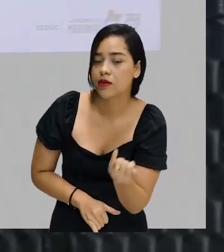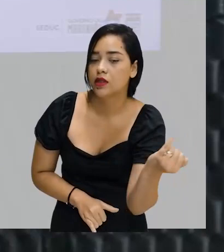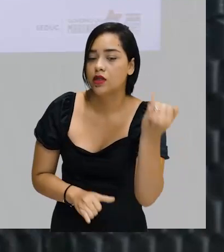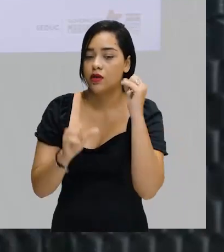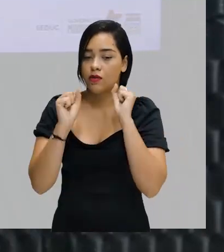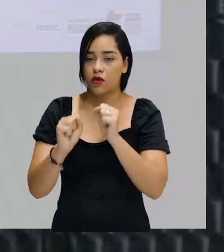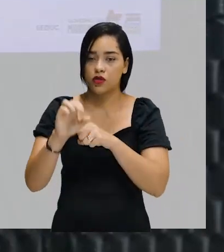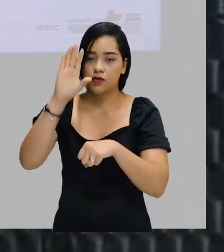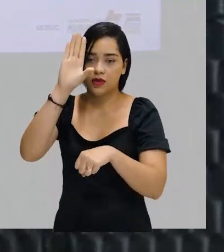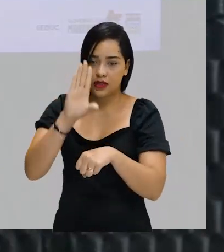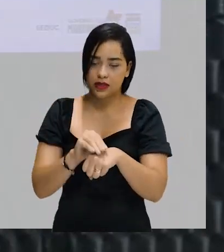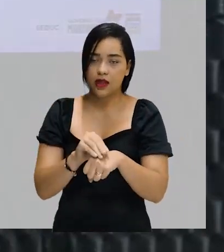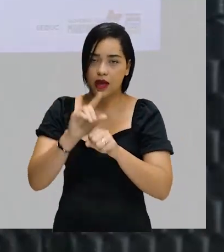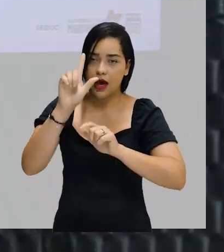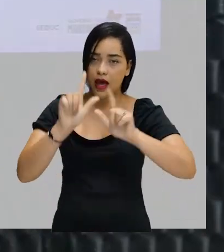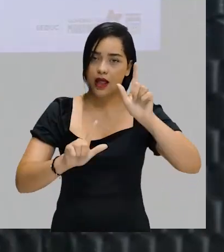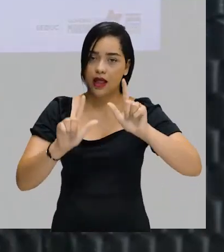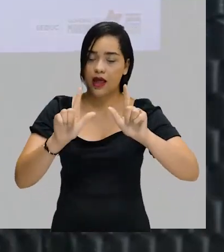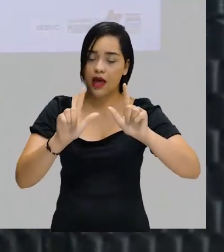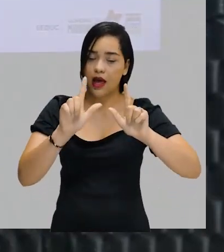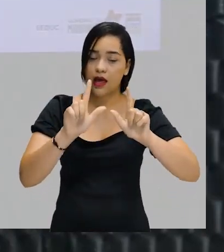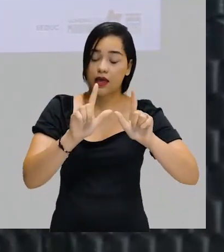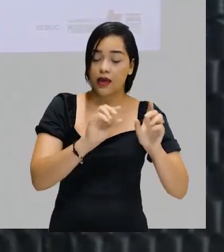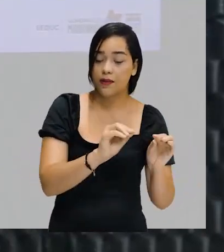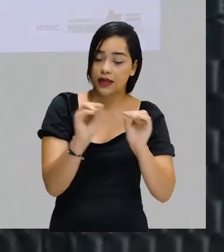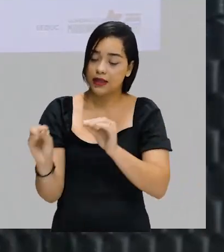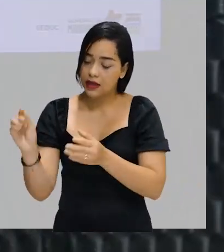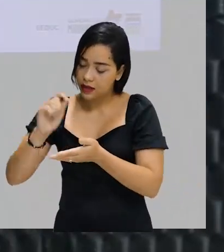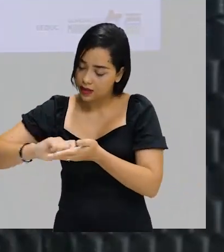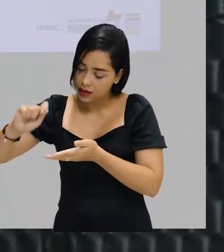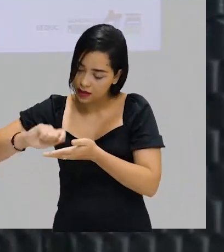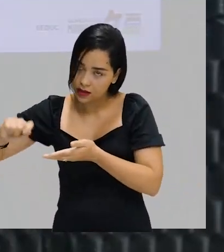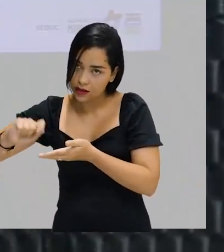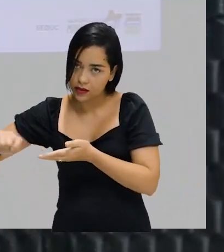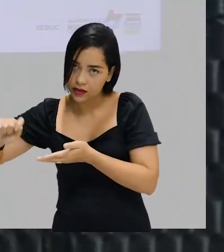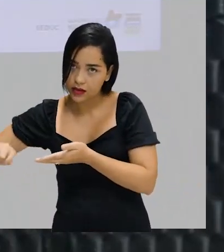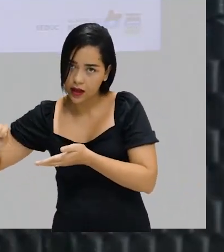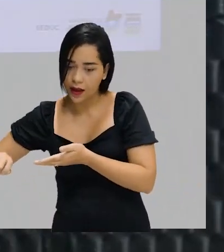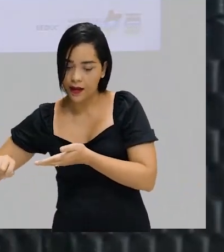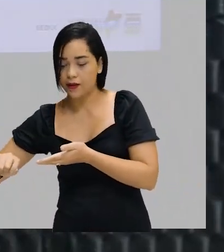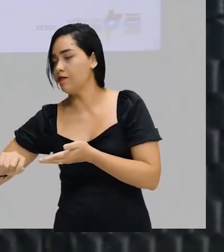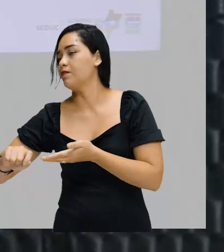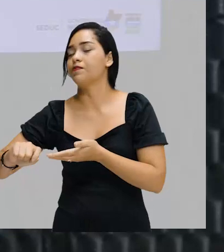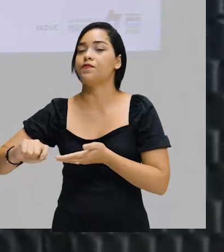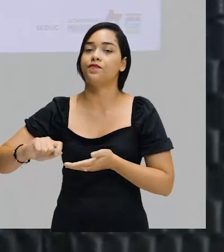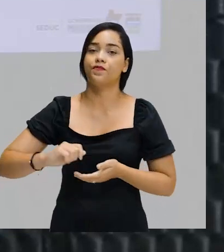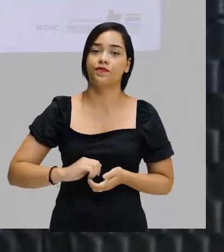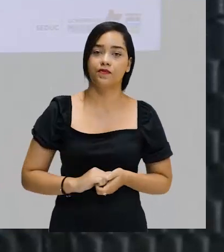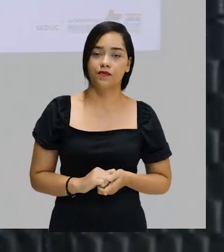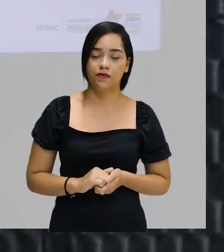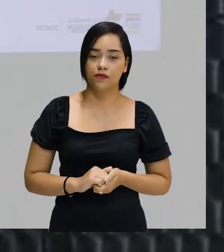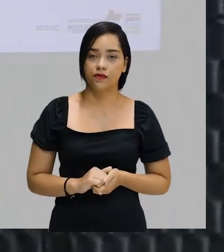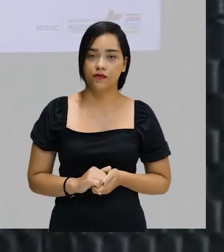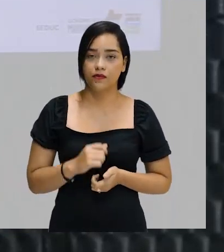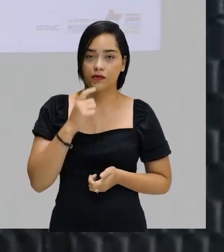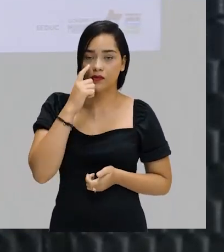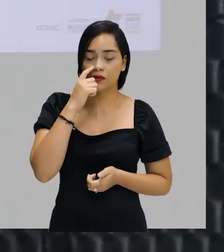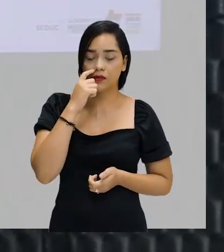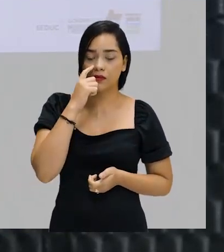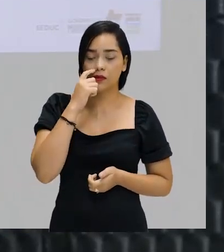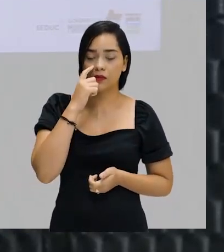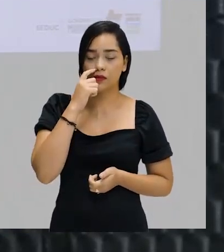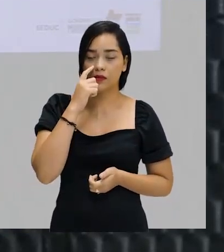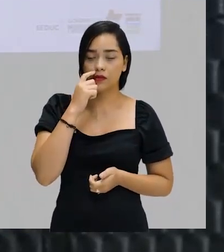pode printar a tela e passar essas informações, né? Aquele gráfico, aquela questão, aquele conceito, passar essas informações para